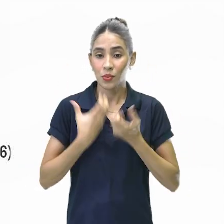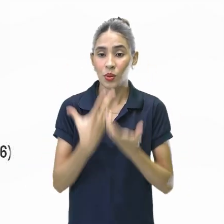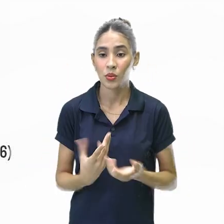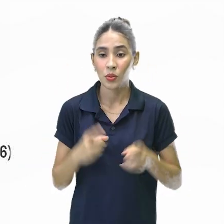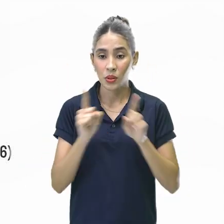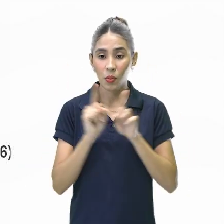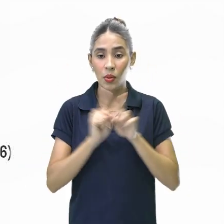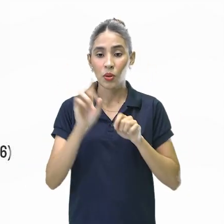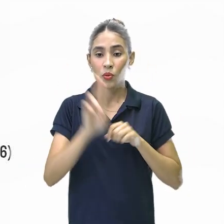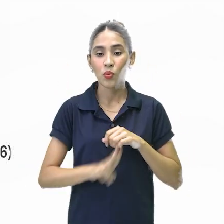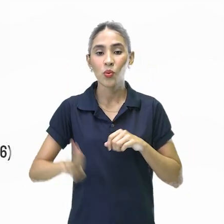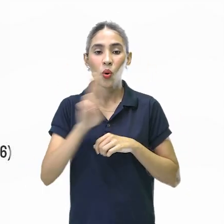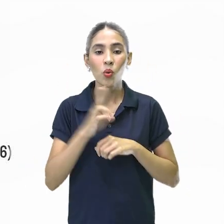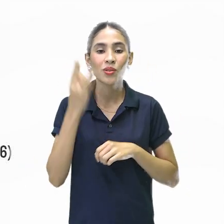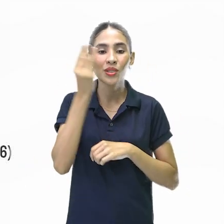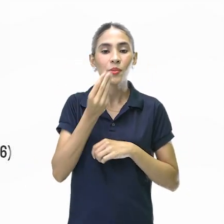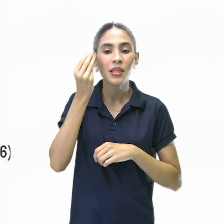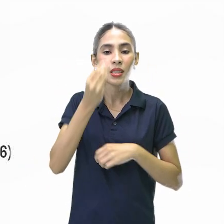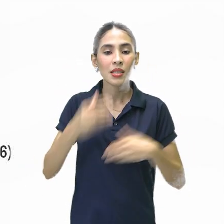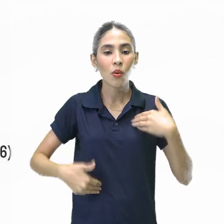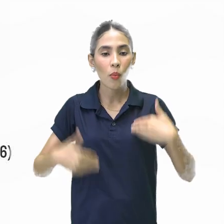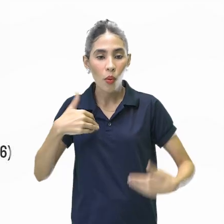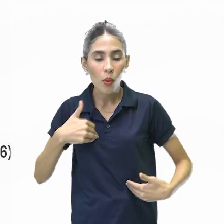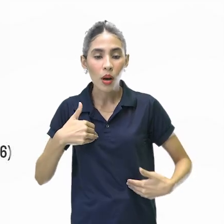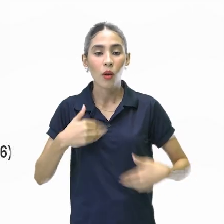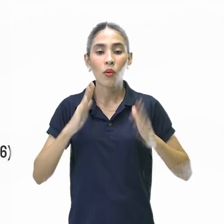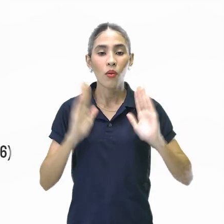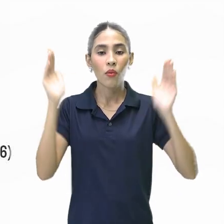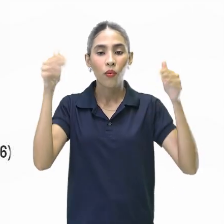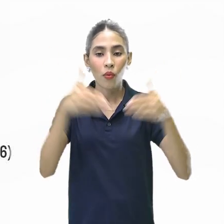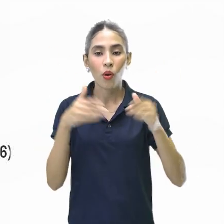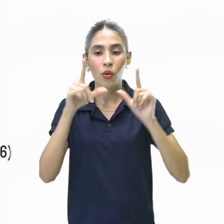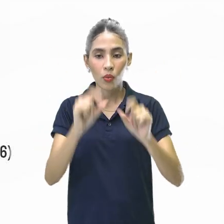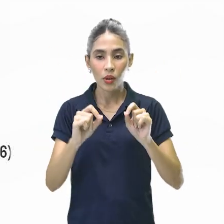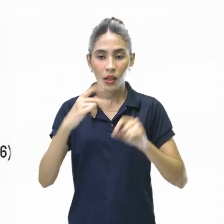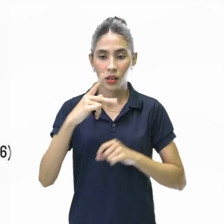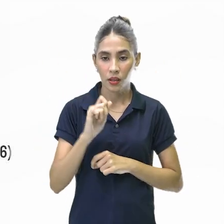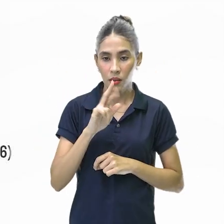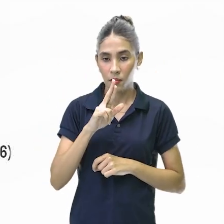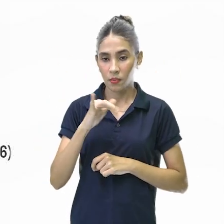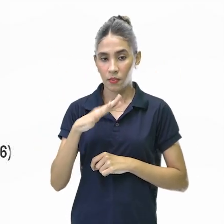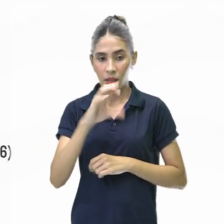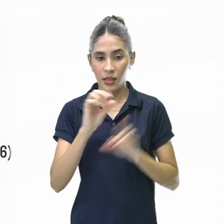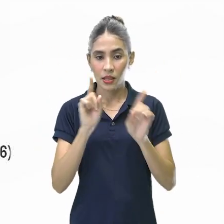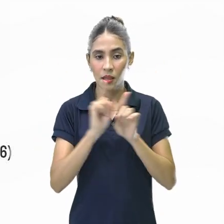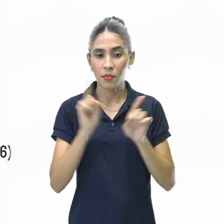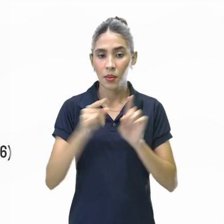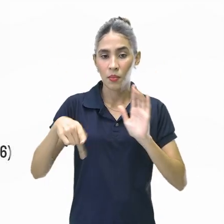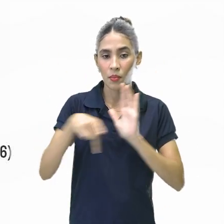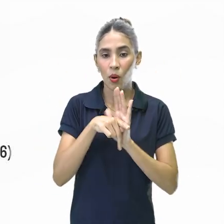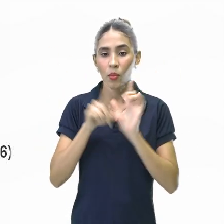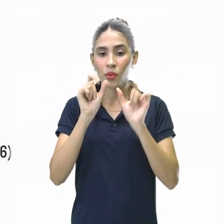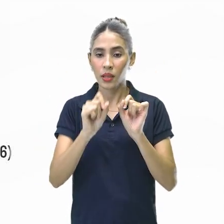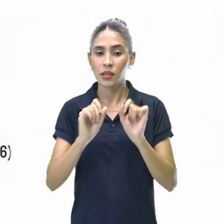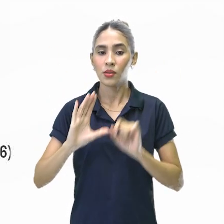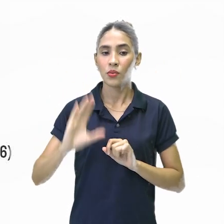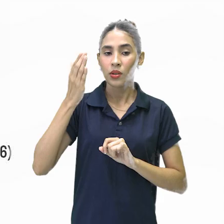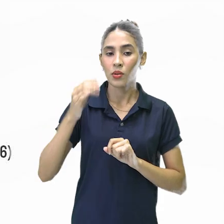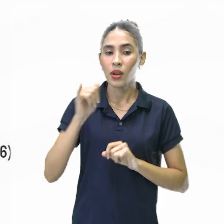de experimentação corporal centradas nas perícias e proezas provocadas pelas situações